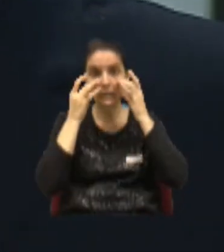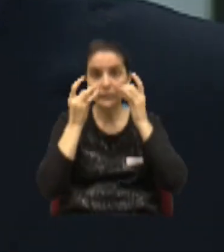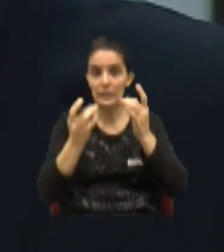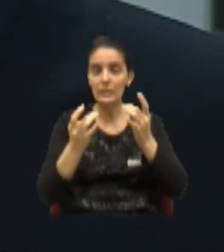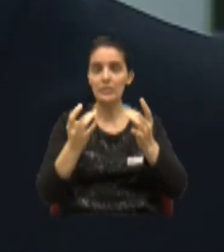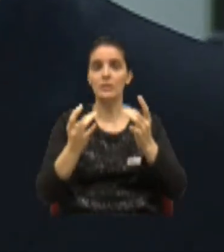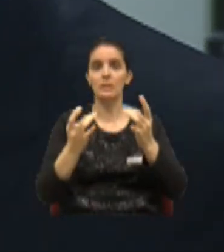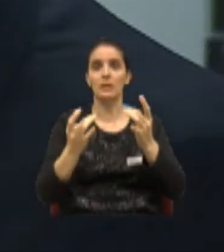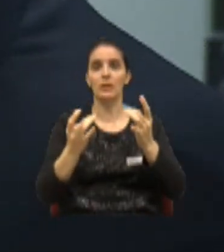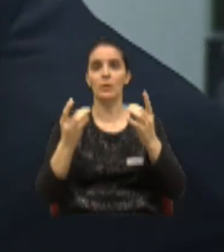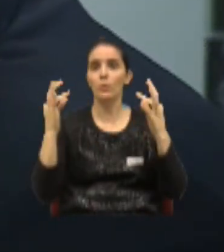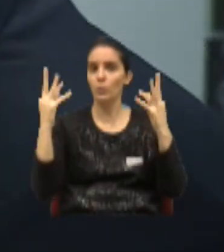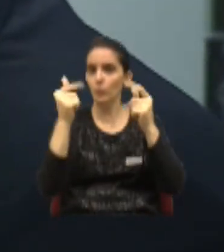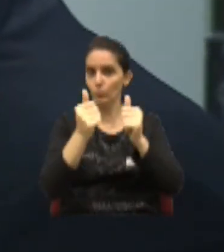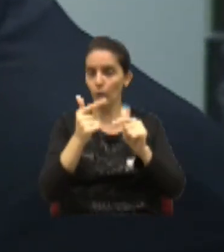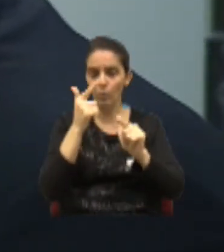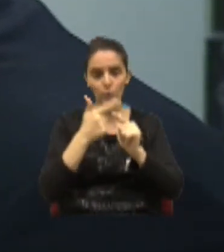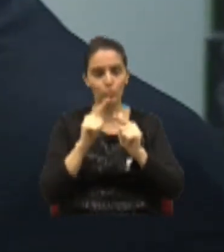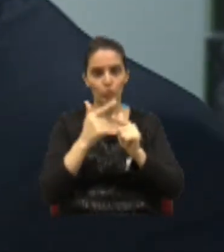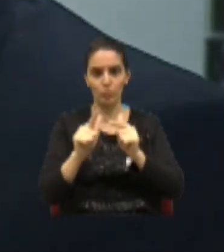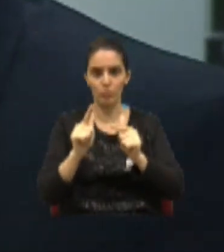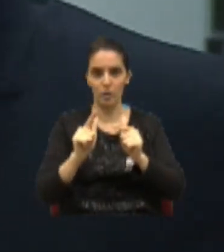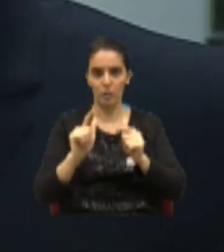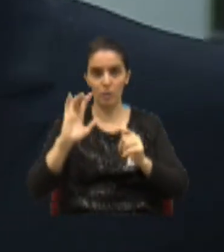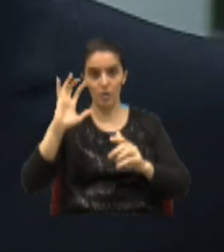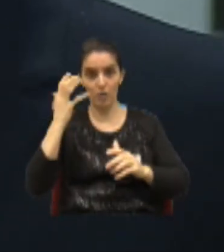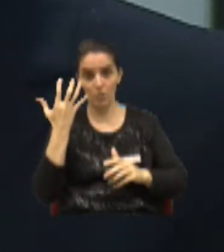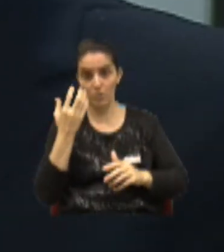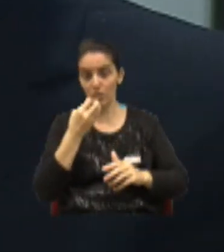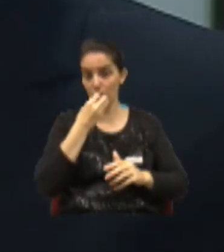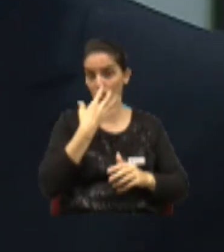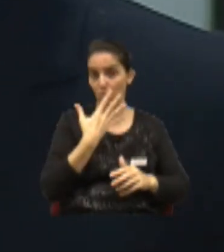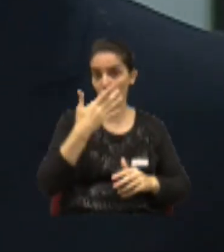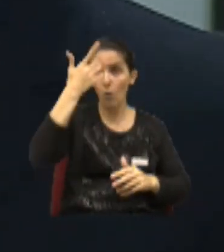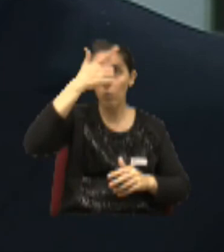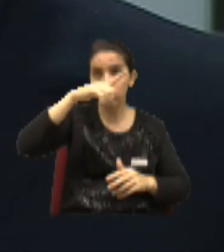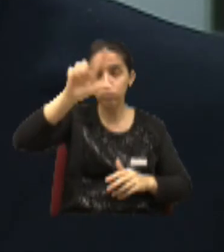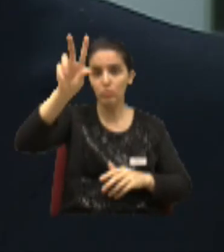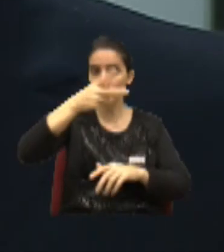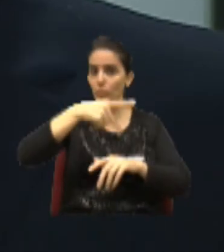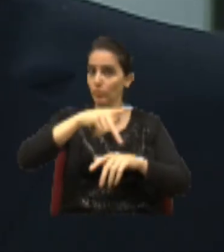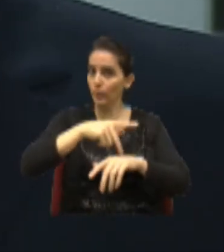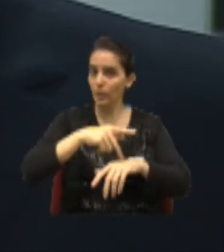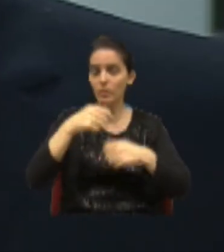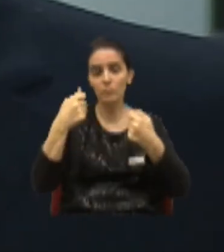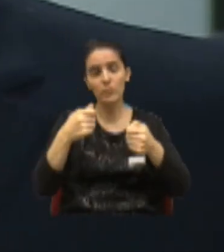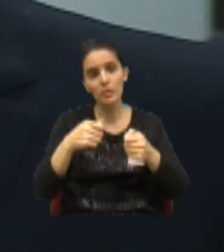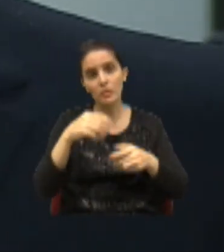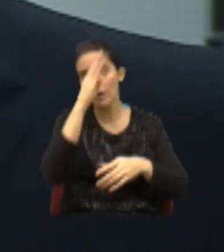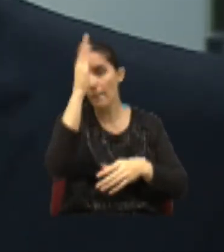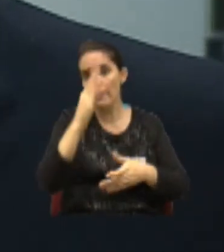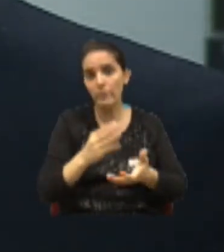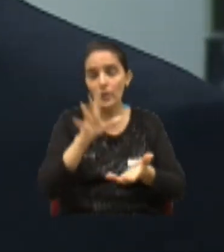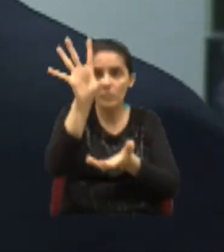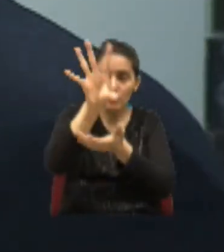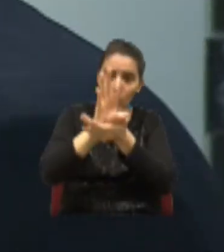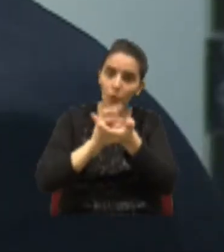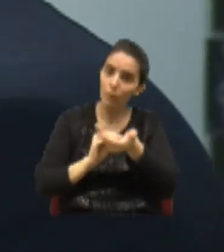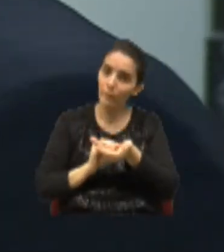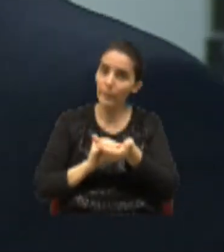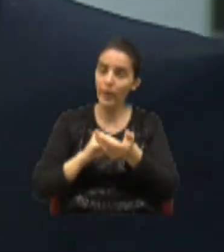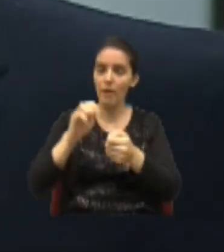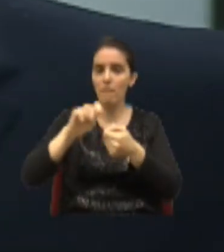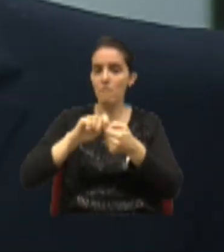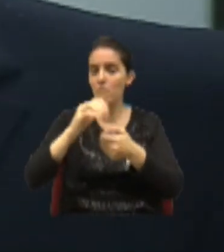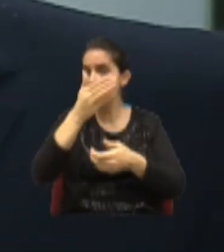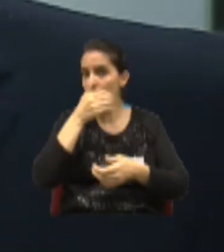no mundo todo. Então, o que existe de bom e deu certo nos outros países, por que não a gente se espelhar e fazer melhor? E